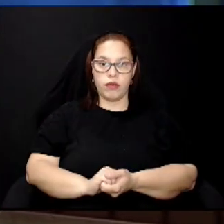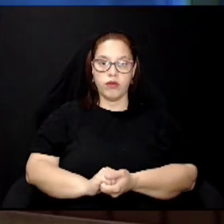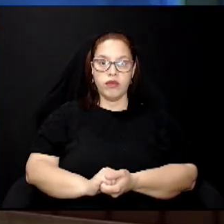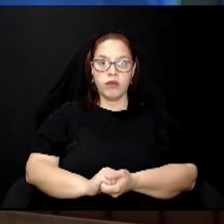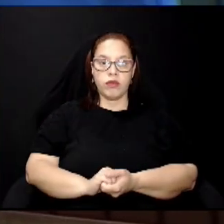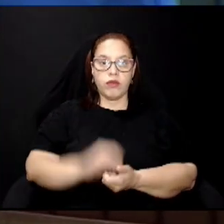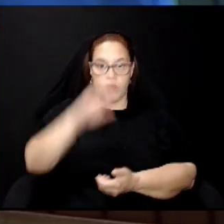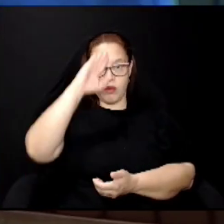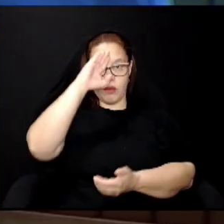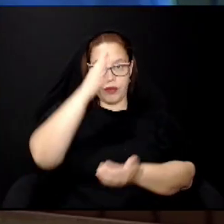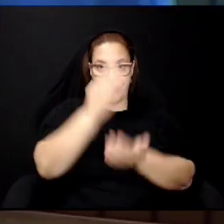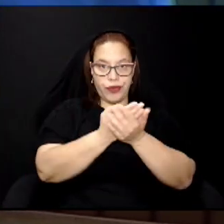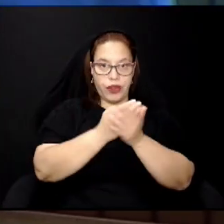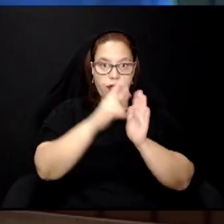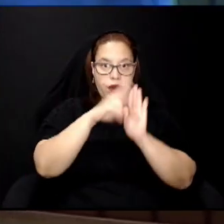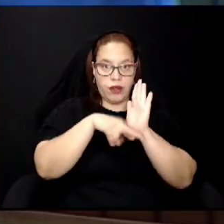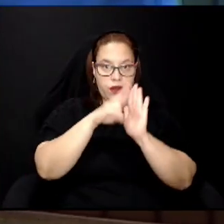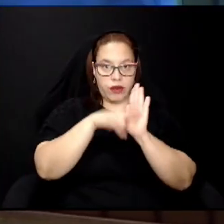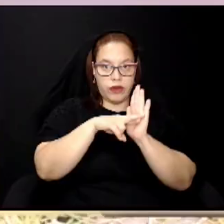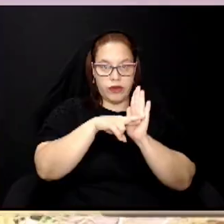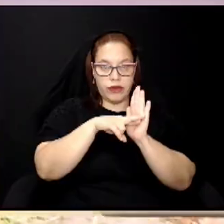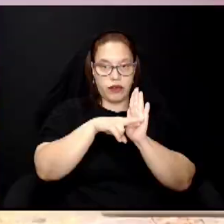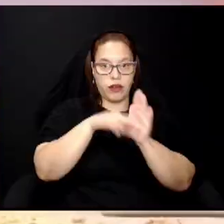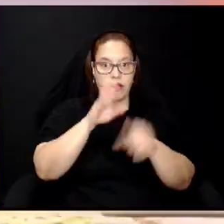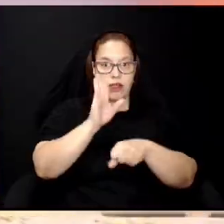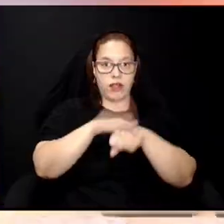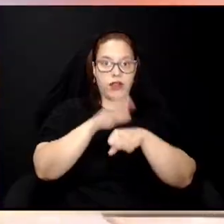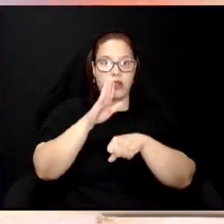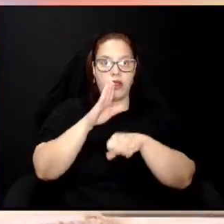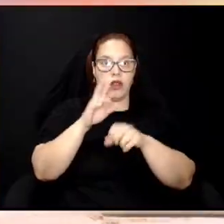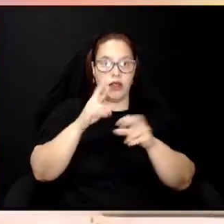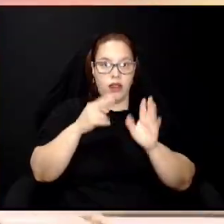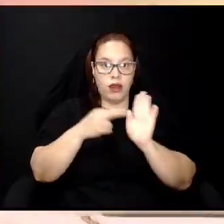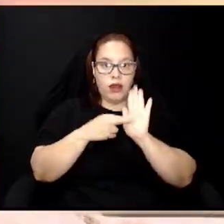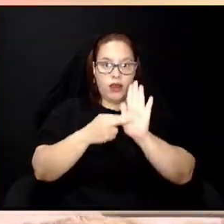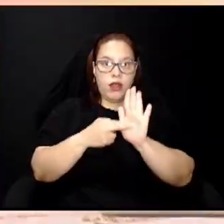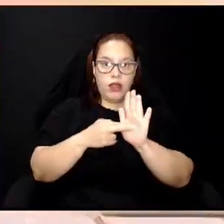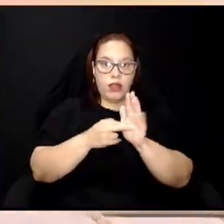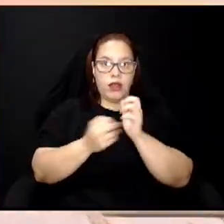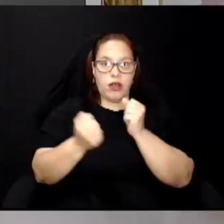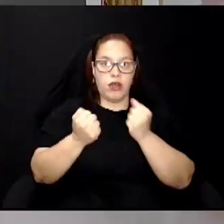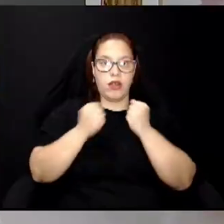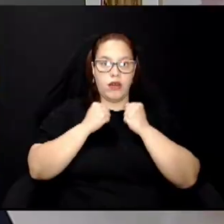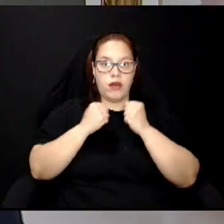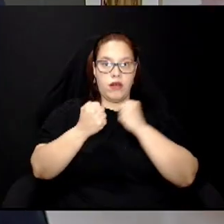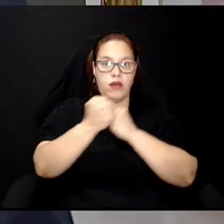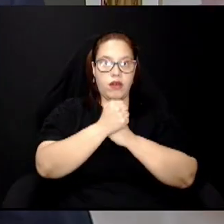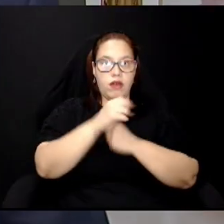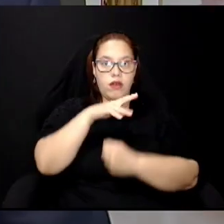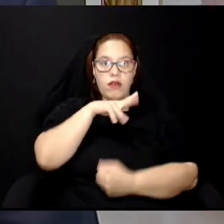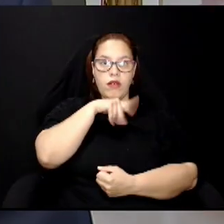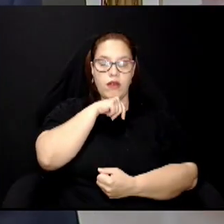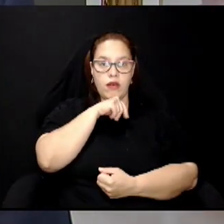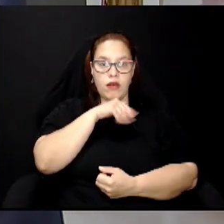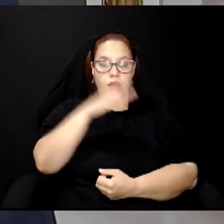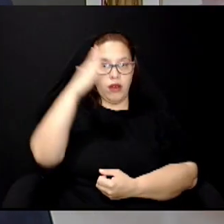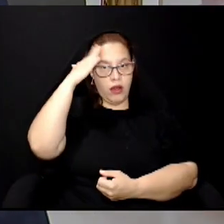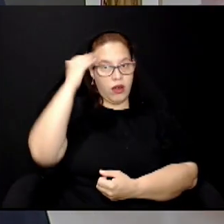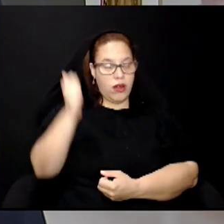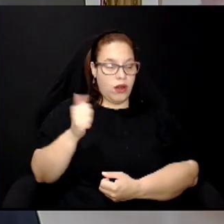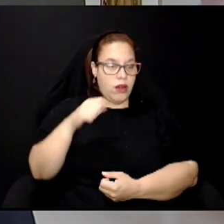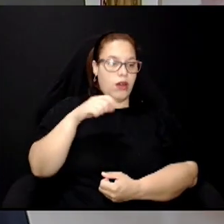a norma, o município terá mais uma referência na defesa e na proteção animal. A gente sabe que existem muitos